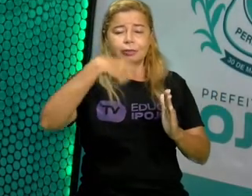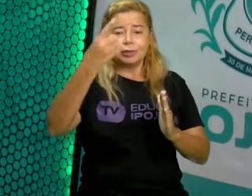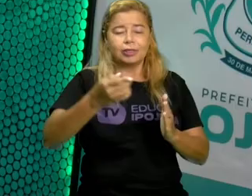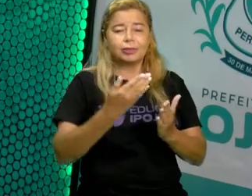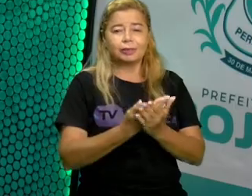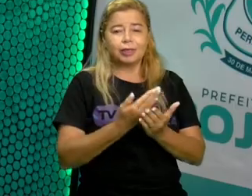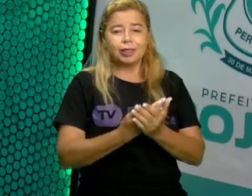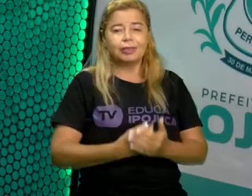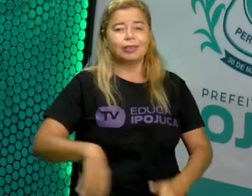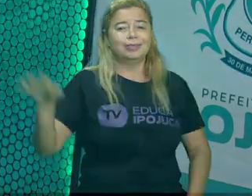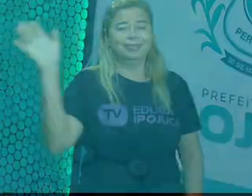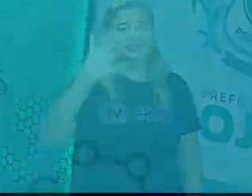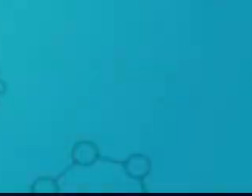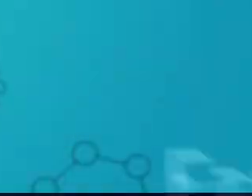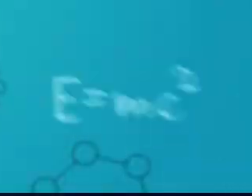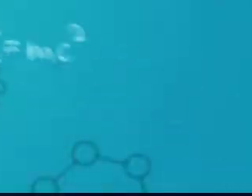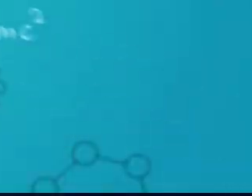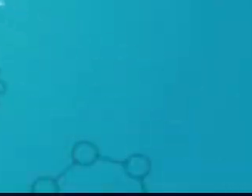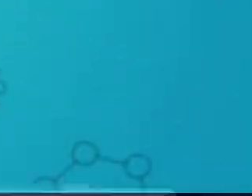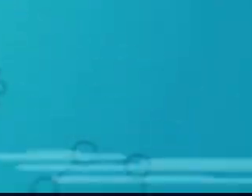se Deus quiser